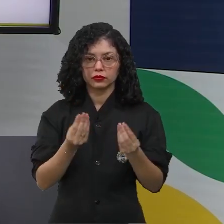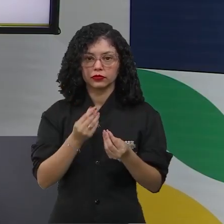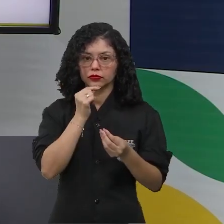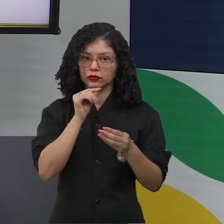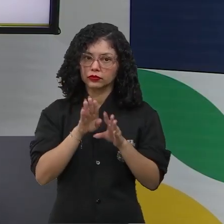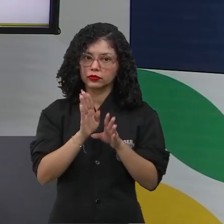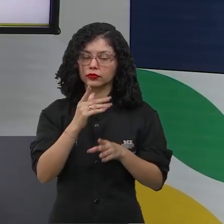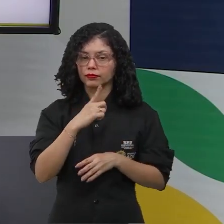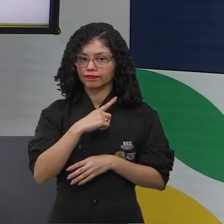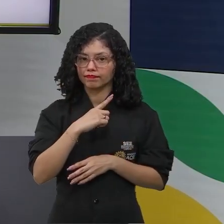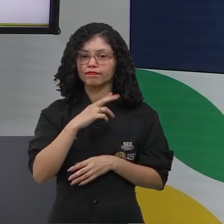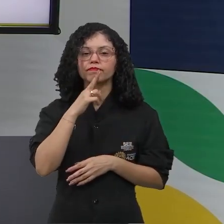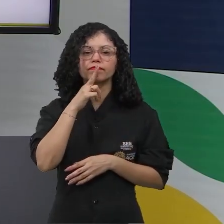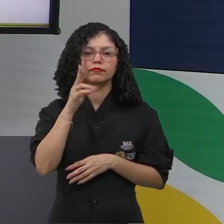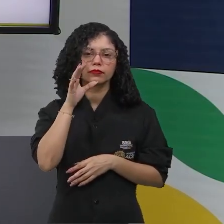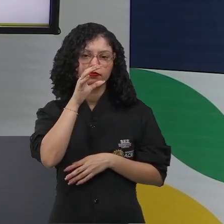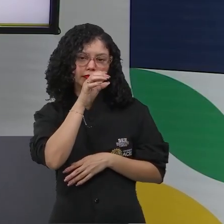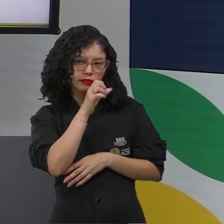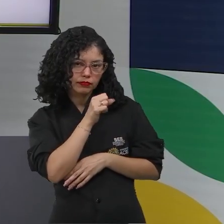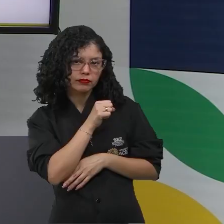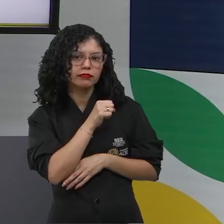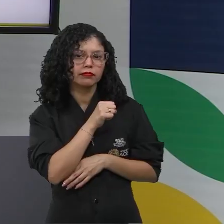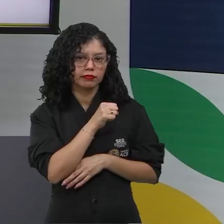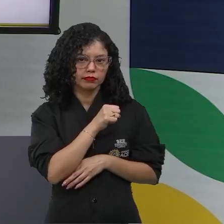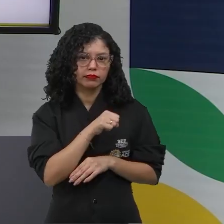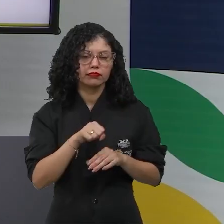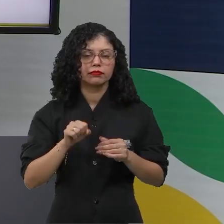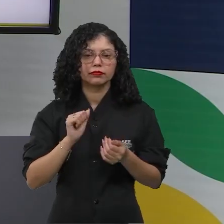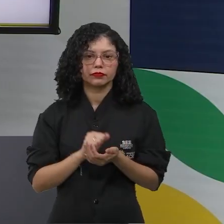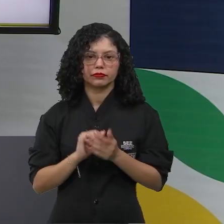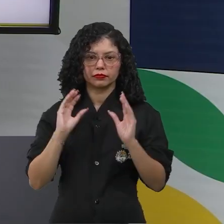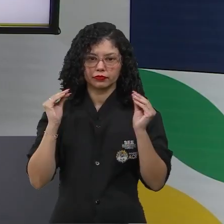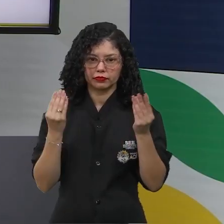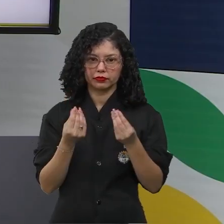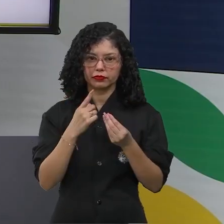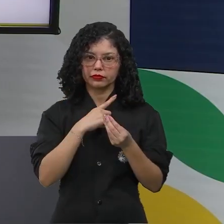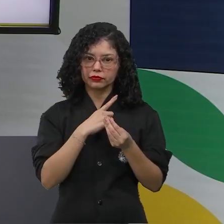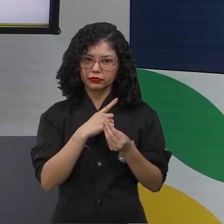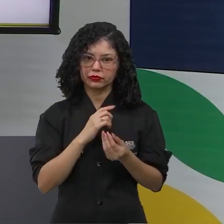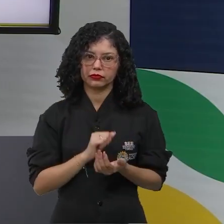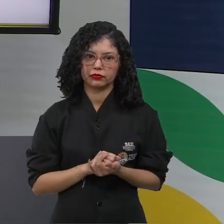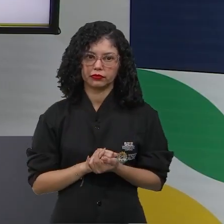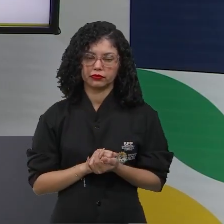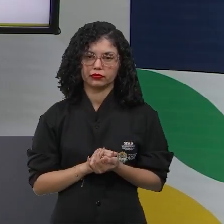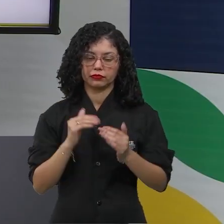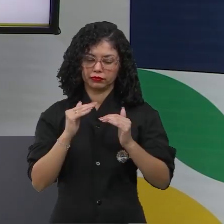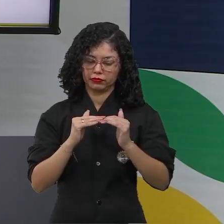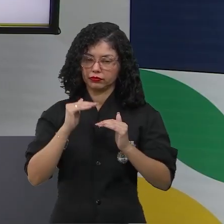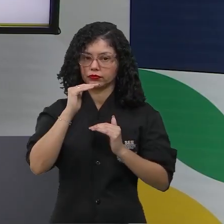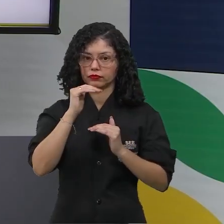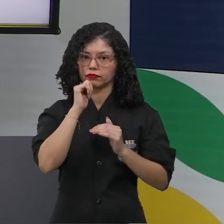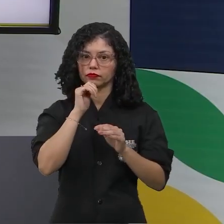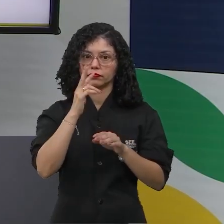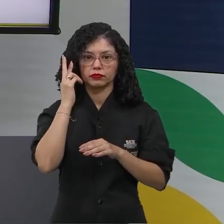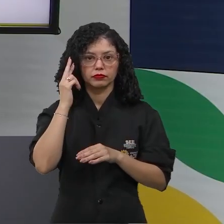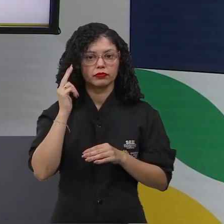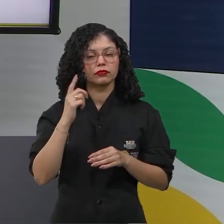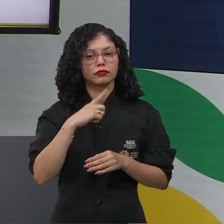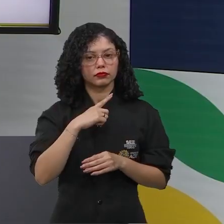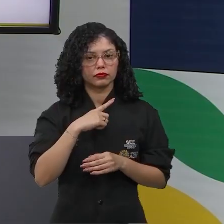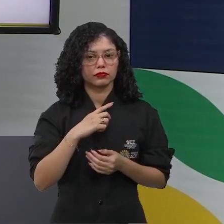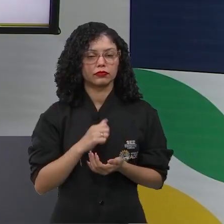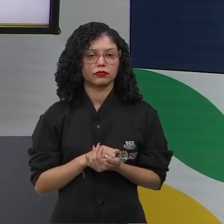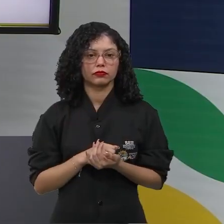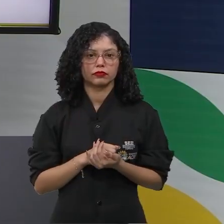obter resultados, são substâncias artificiais, para obter resultados que vão além do normal e aí